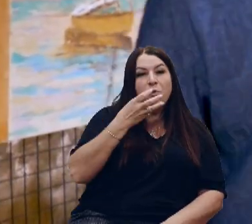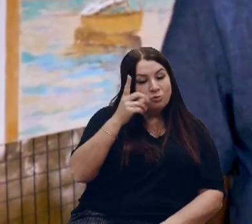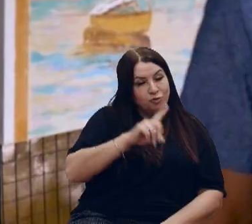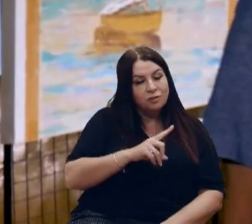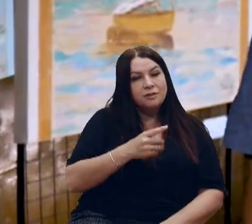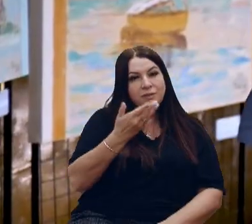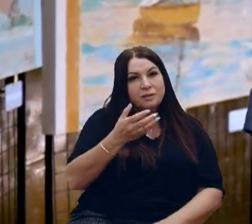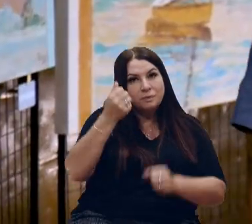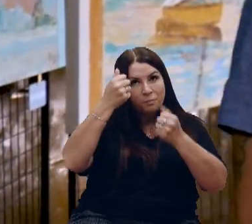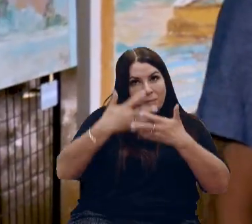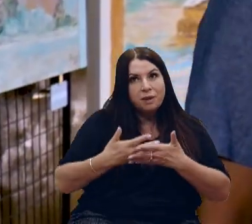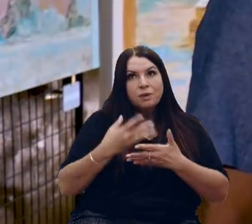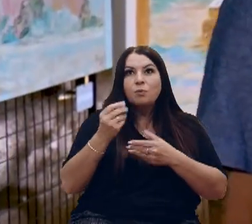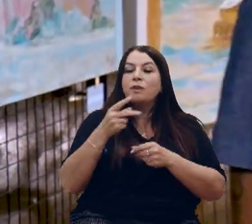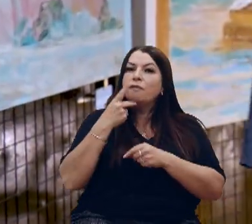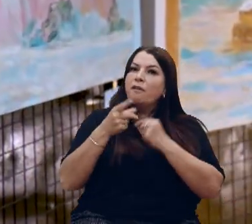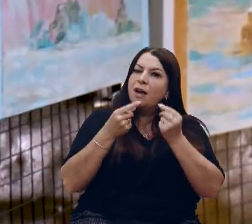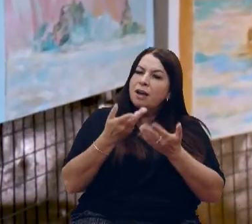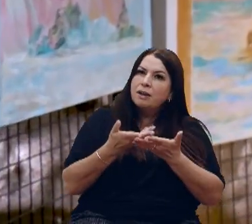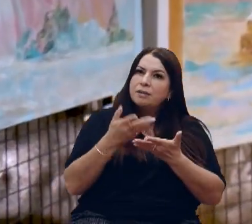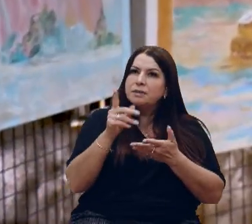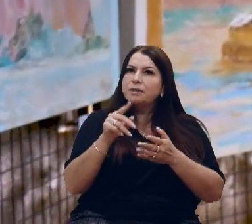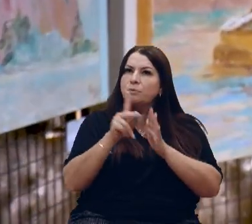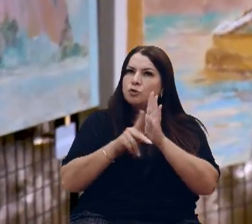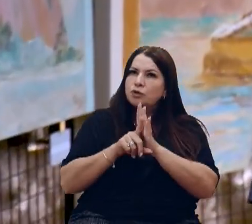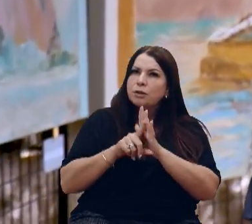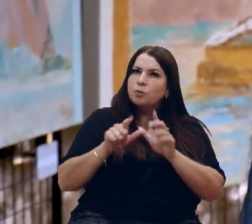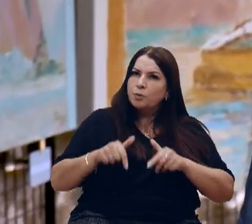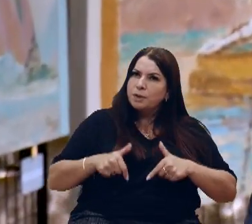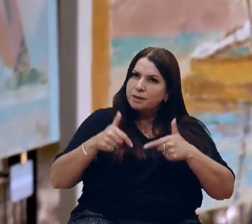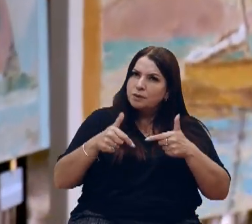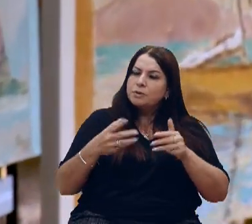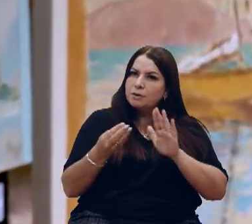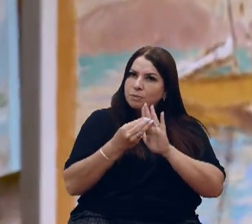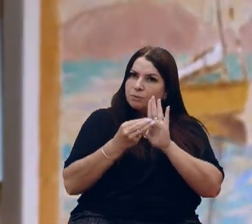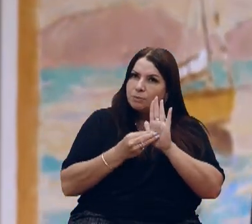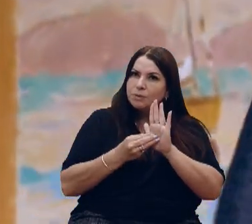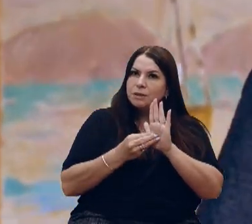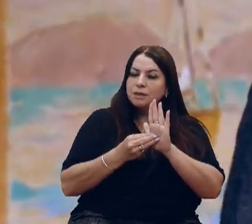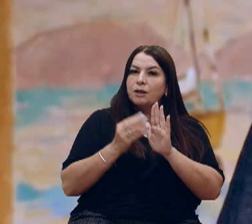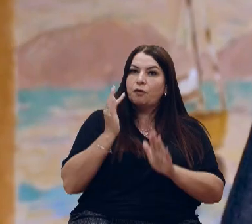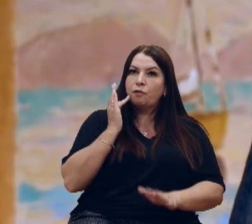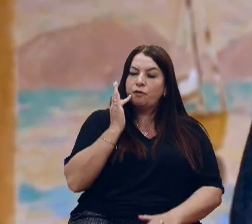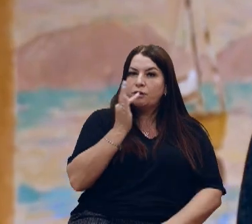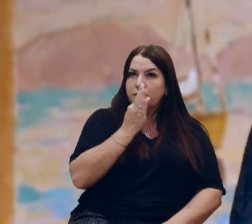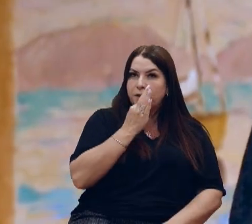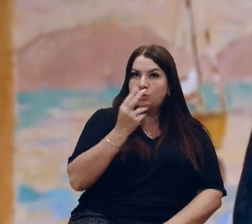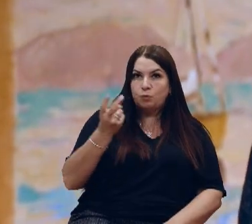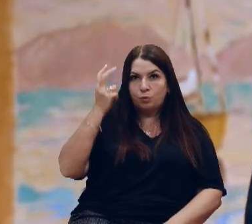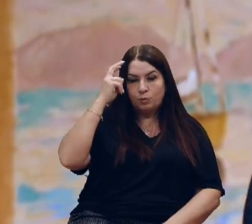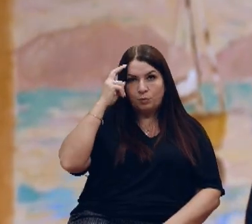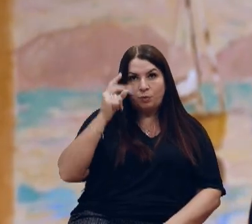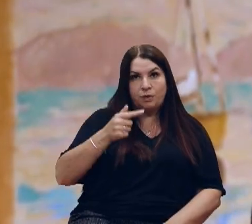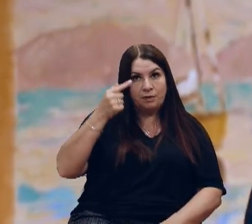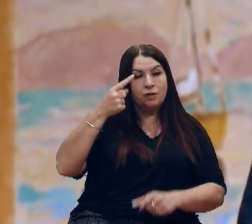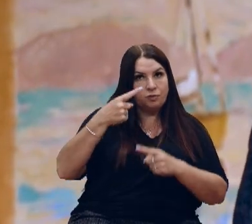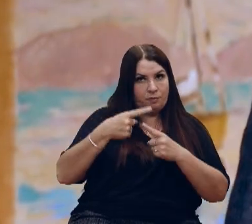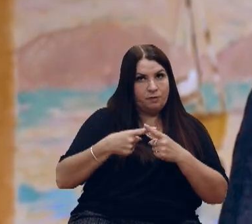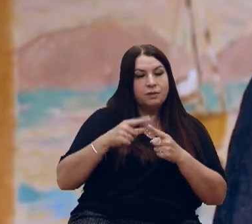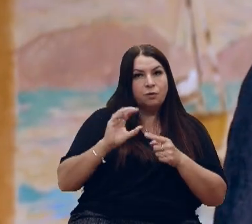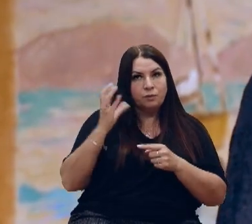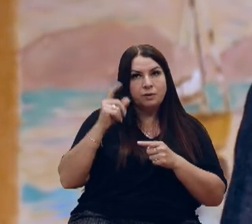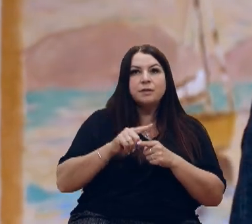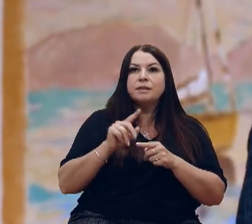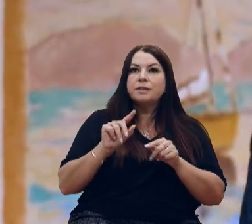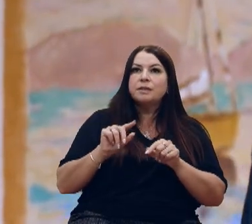pra gente o que trata esse projeto e quais são as ações previstas. O projeto Forqueta Cultural, então, ele está chegando na 7ª edição. A gente realiza